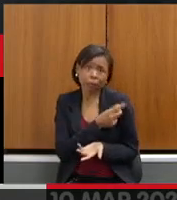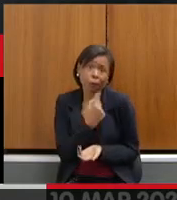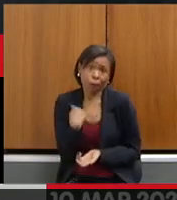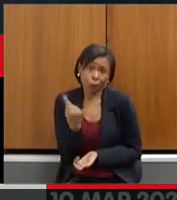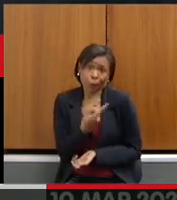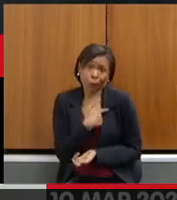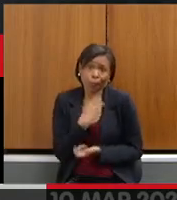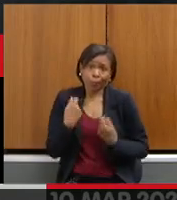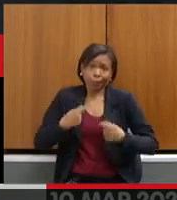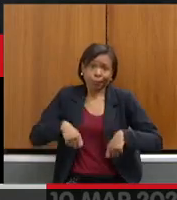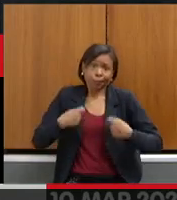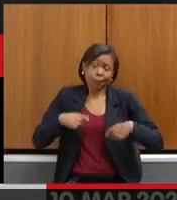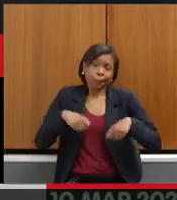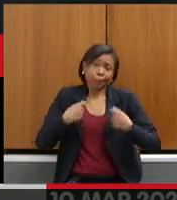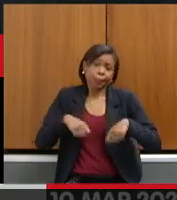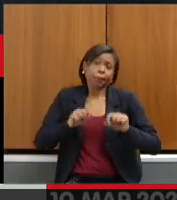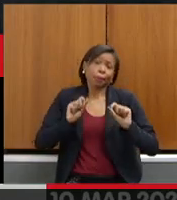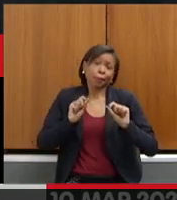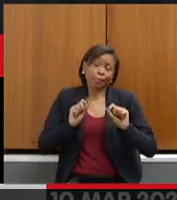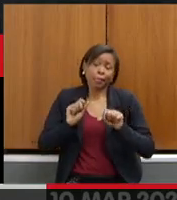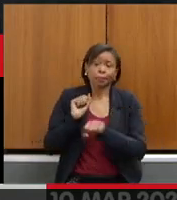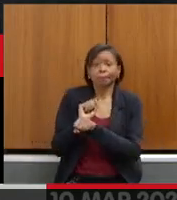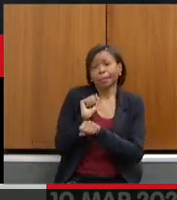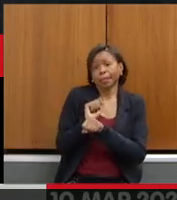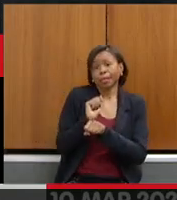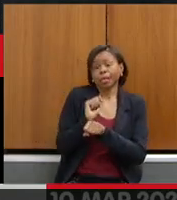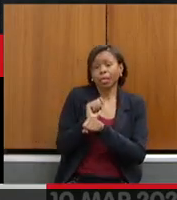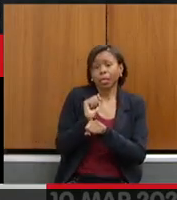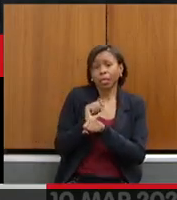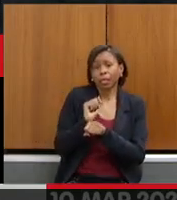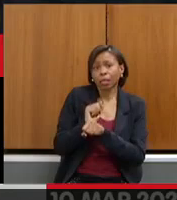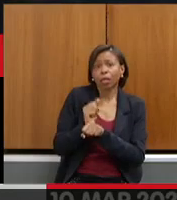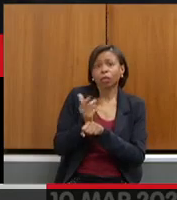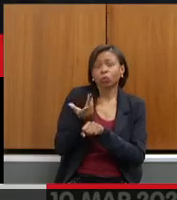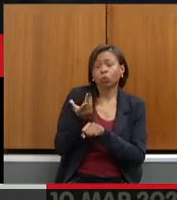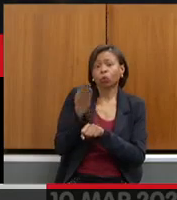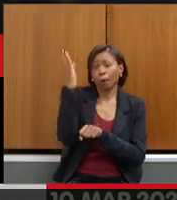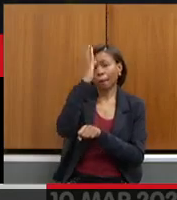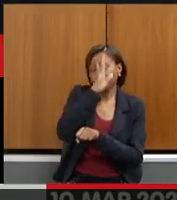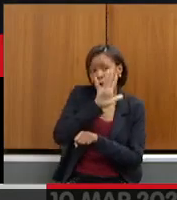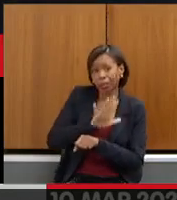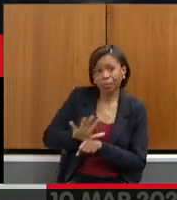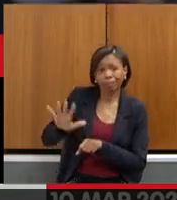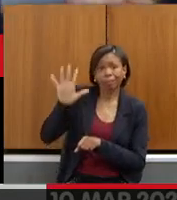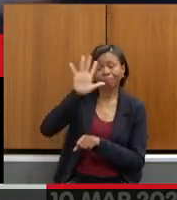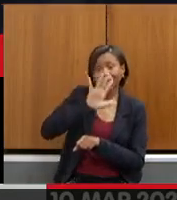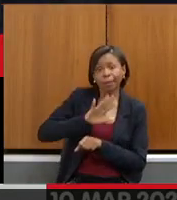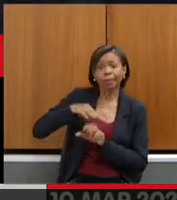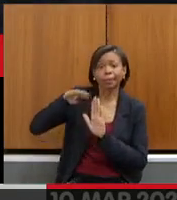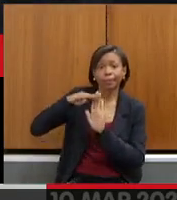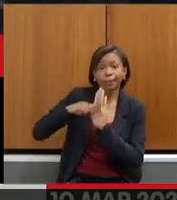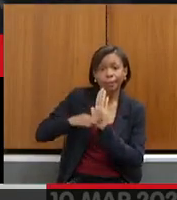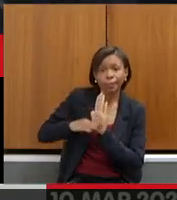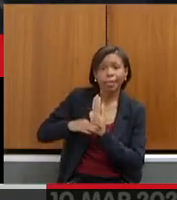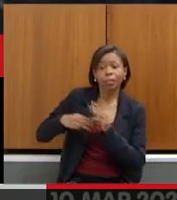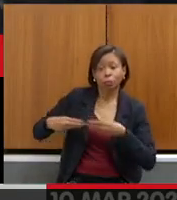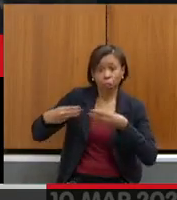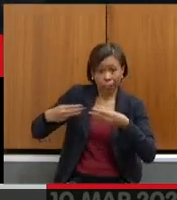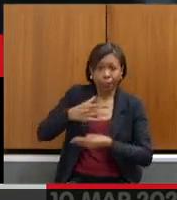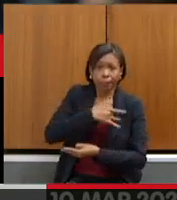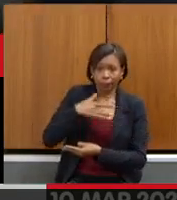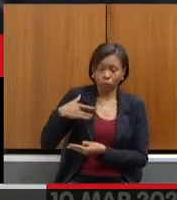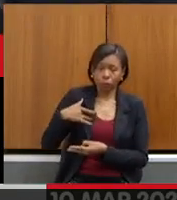num processo Nacional de vacinação via Ministério da Saúde um tanto de alguns dias para cá